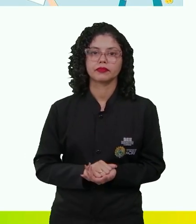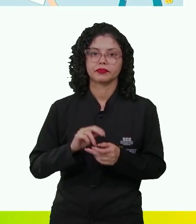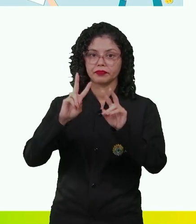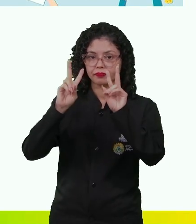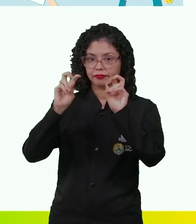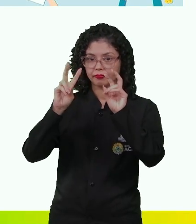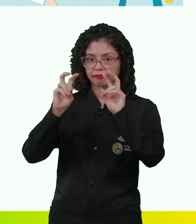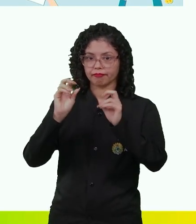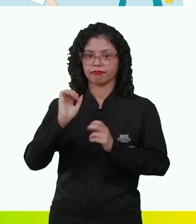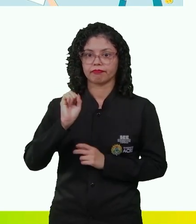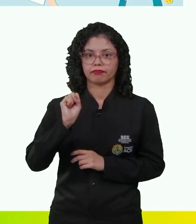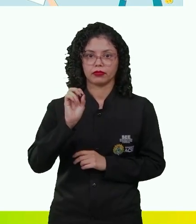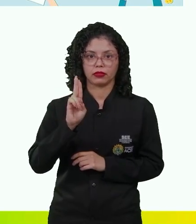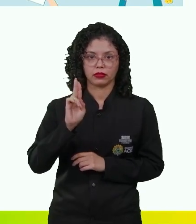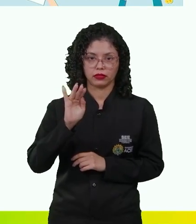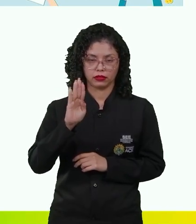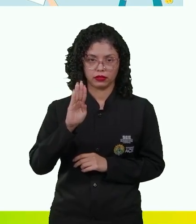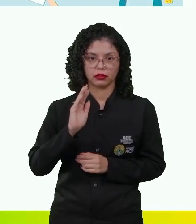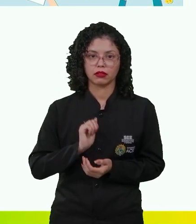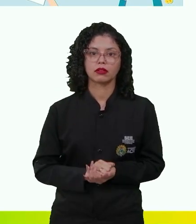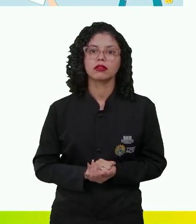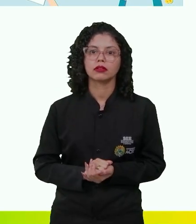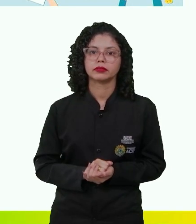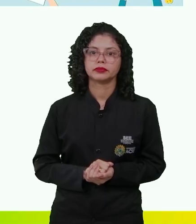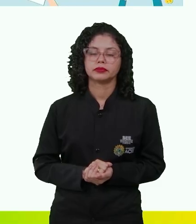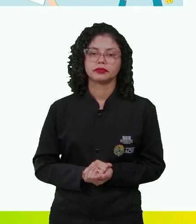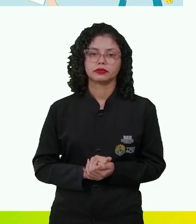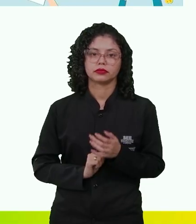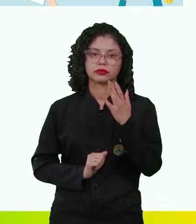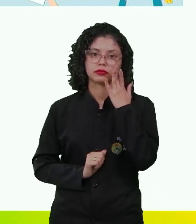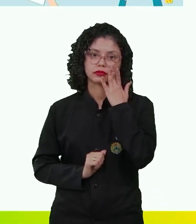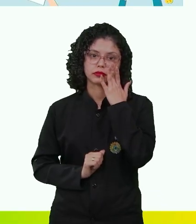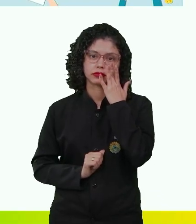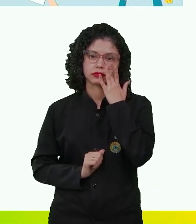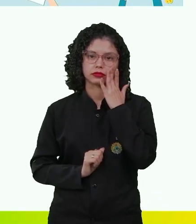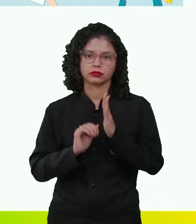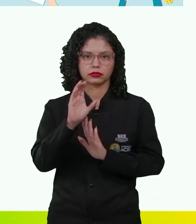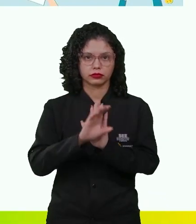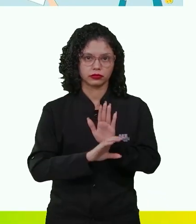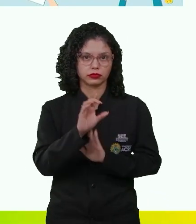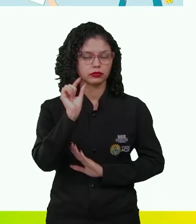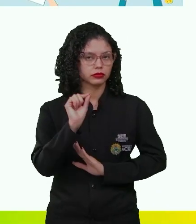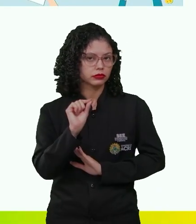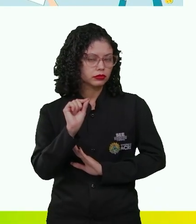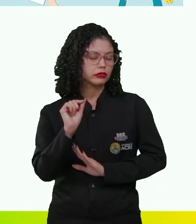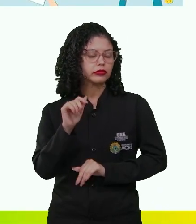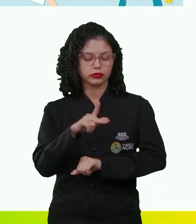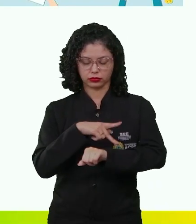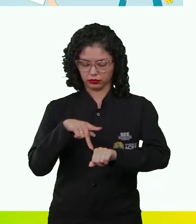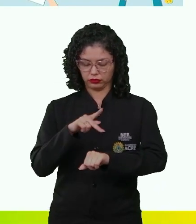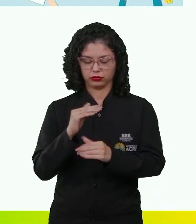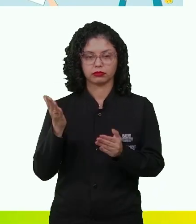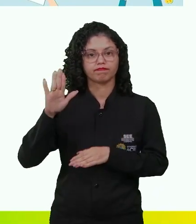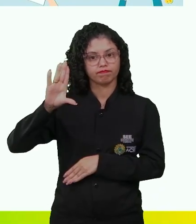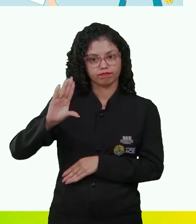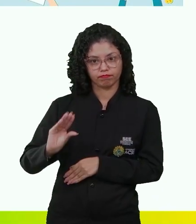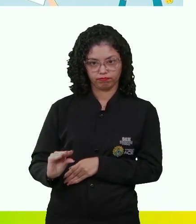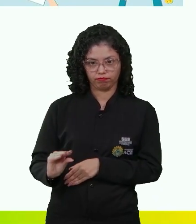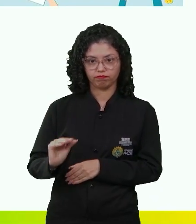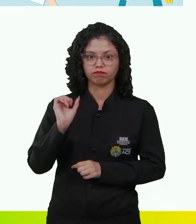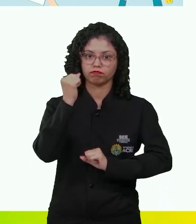como subdesenvolvidos, esses aqui, esse conceito aqui, são países com baixo grau